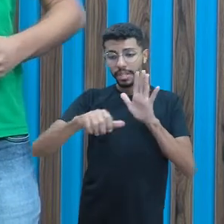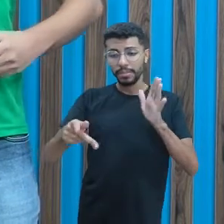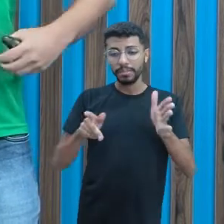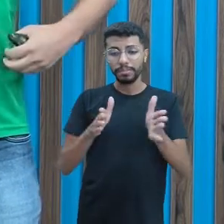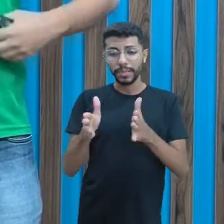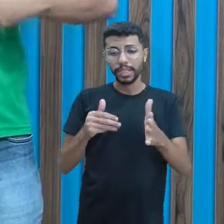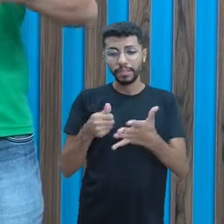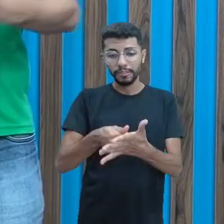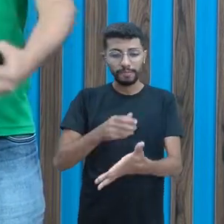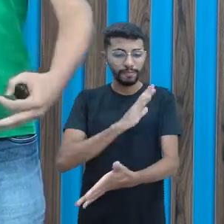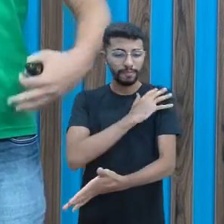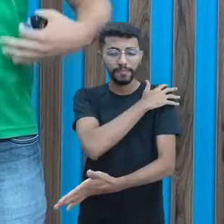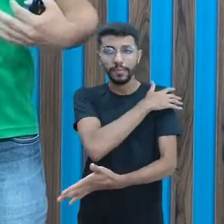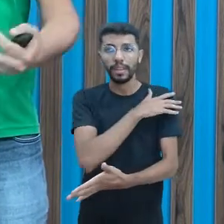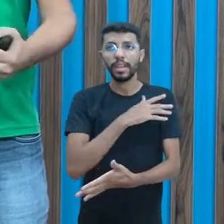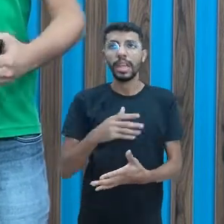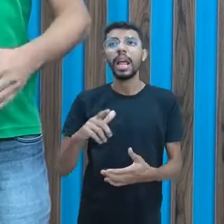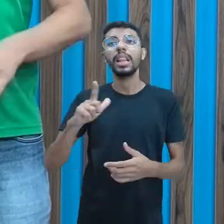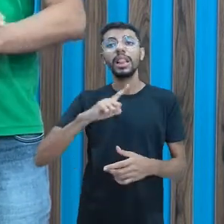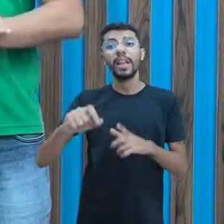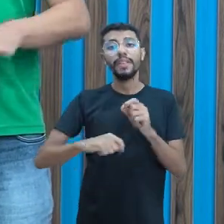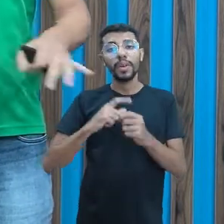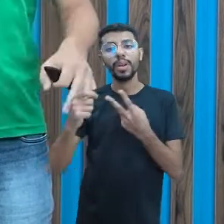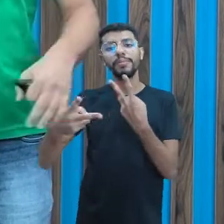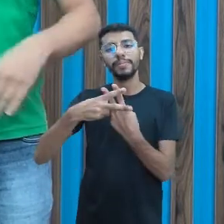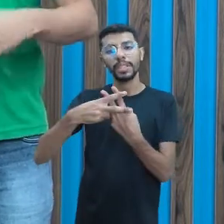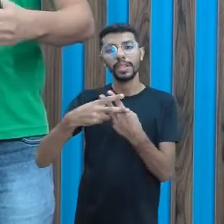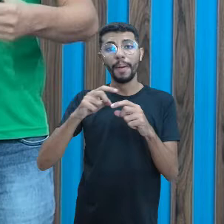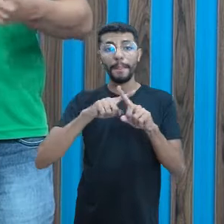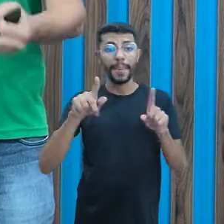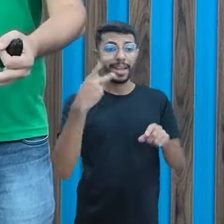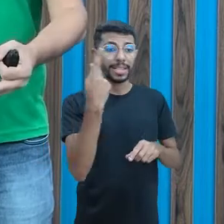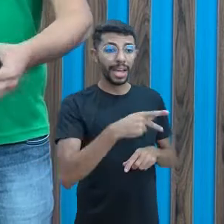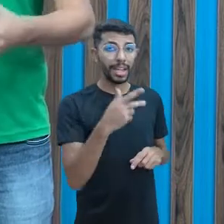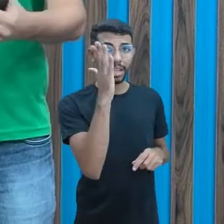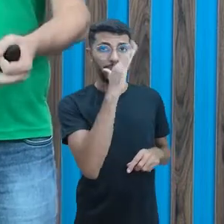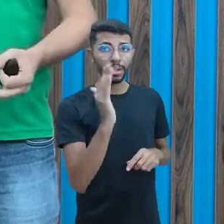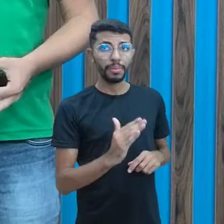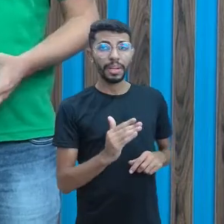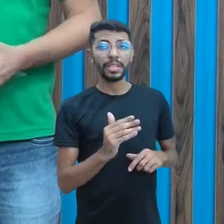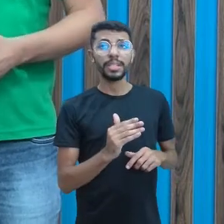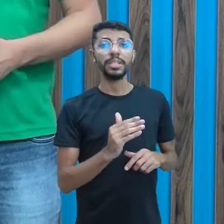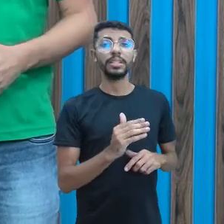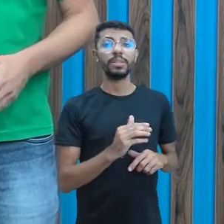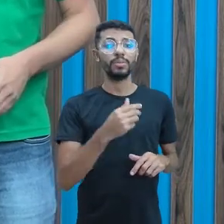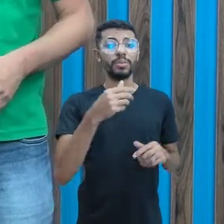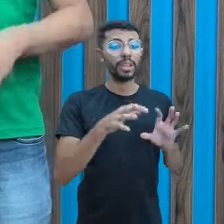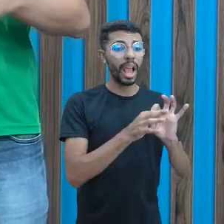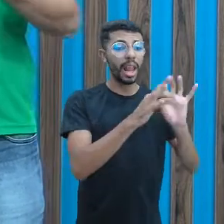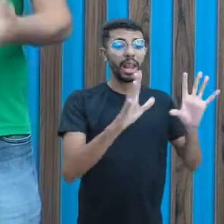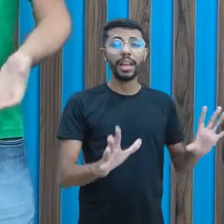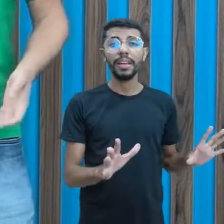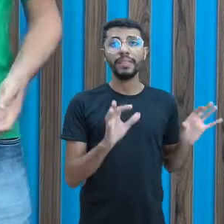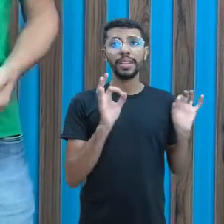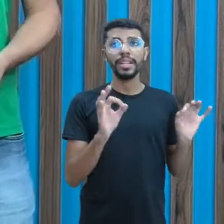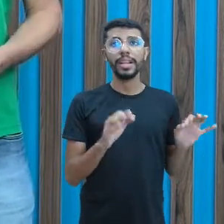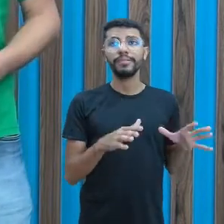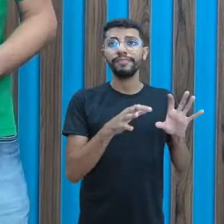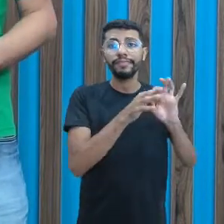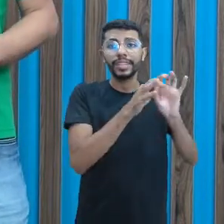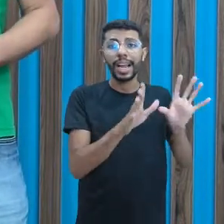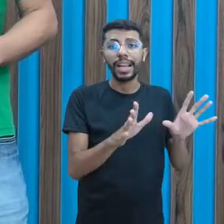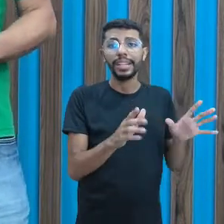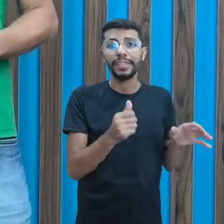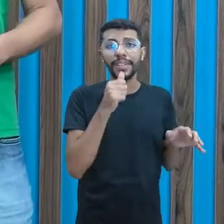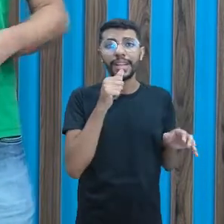Brasil, essa gente que torturou, que matou, está aí livre, contando história, ainda perturbando a democracia na atualidade. Isso é um fato, né?